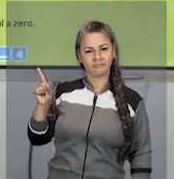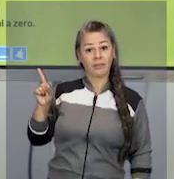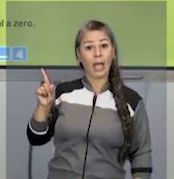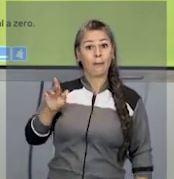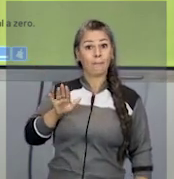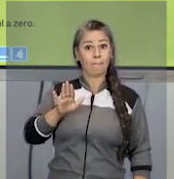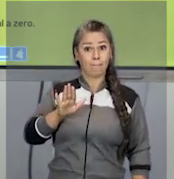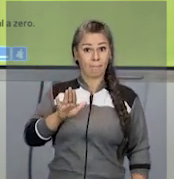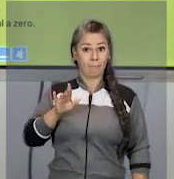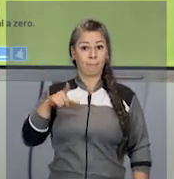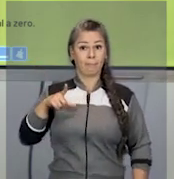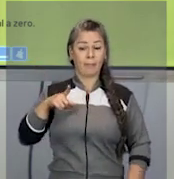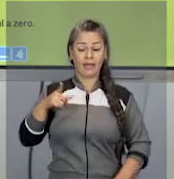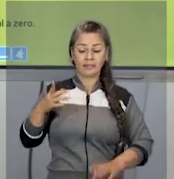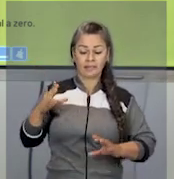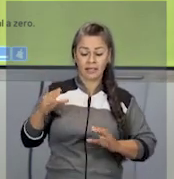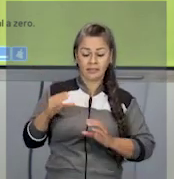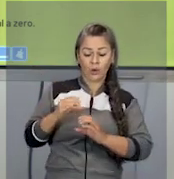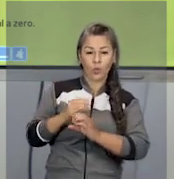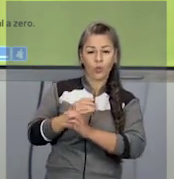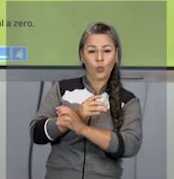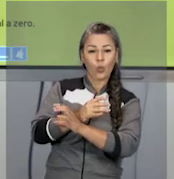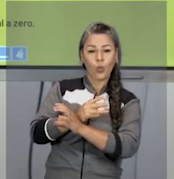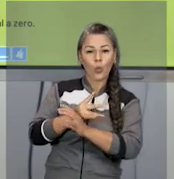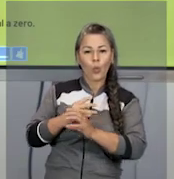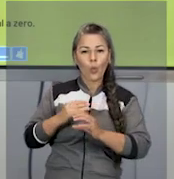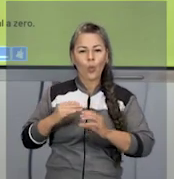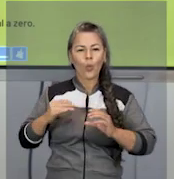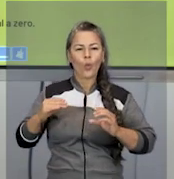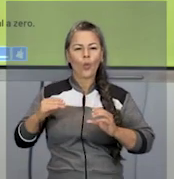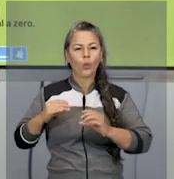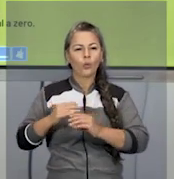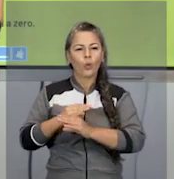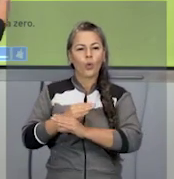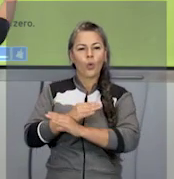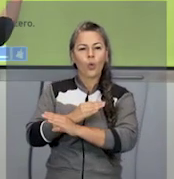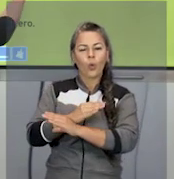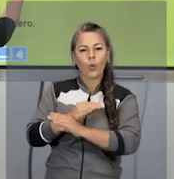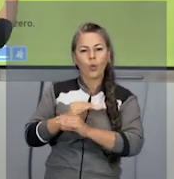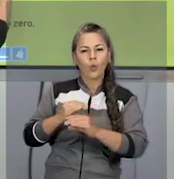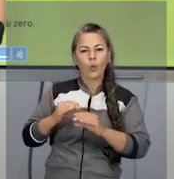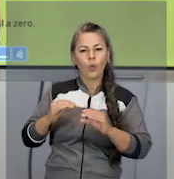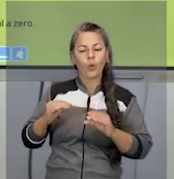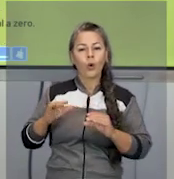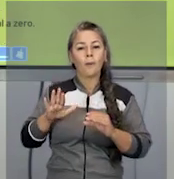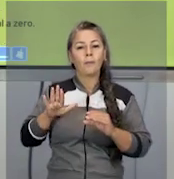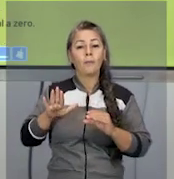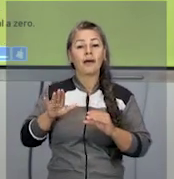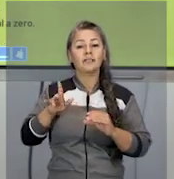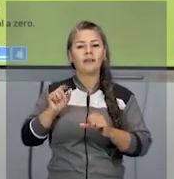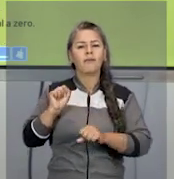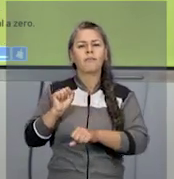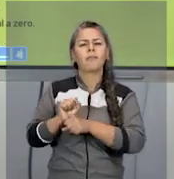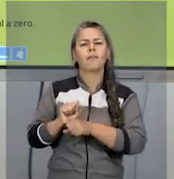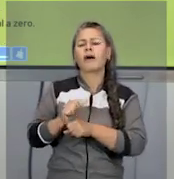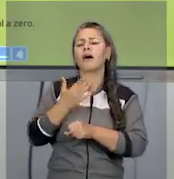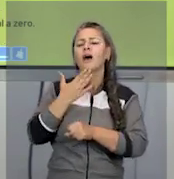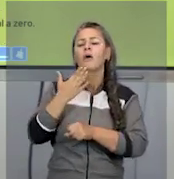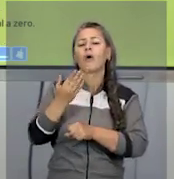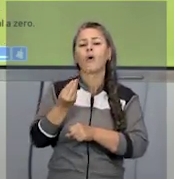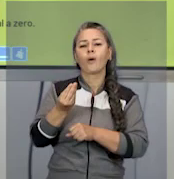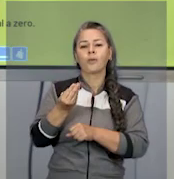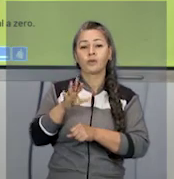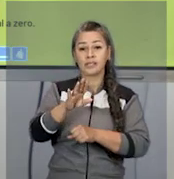cessar quando? Quando a temperatura não estiver mais diferente. Sempre que